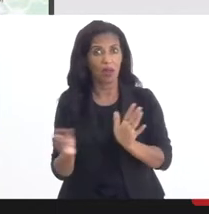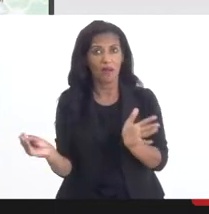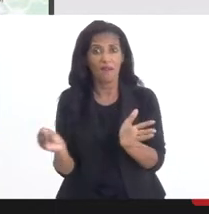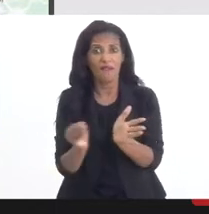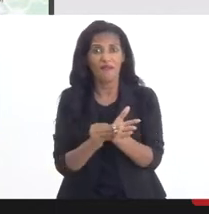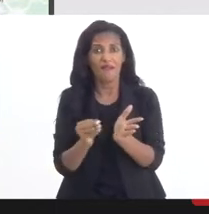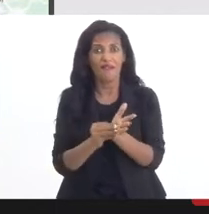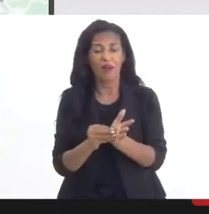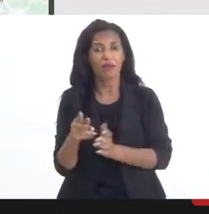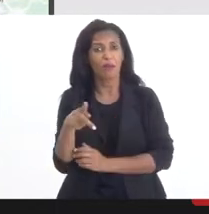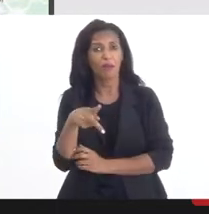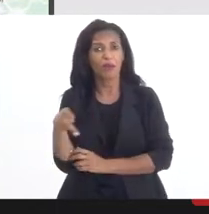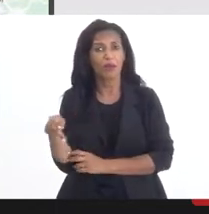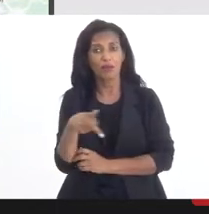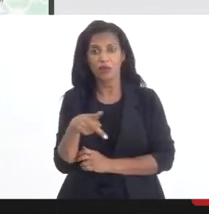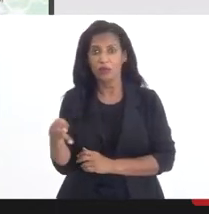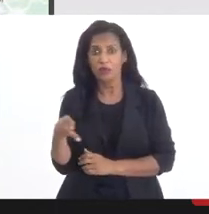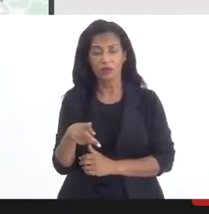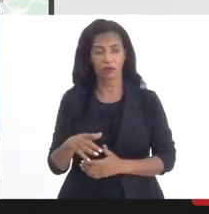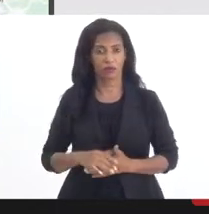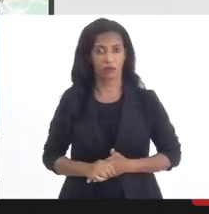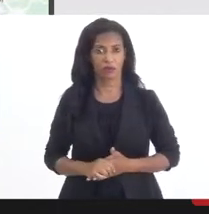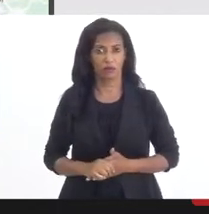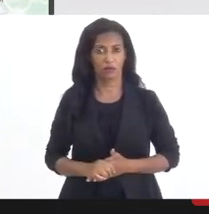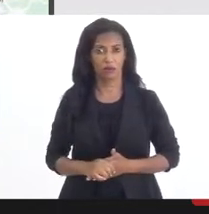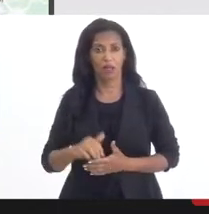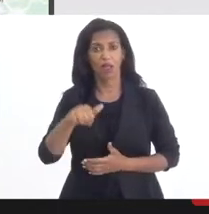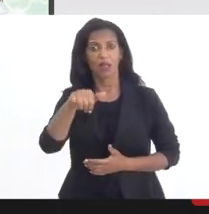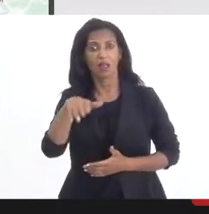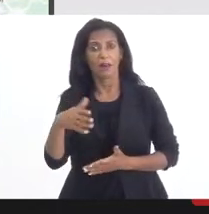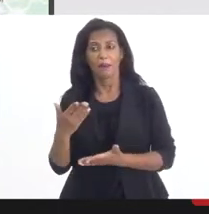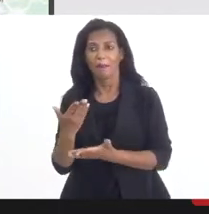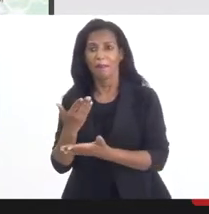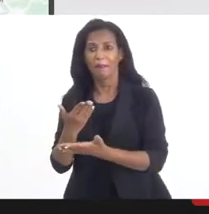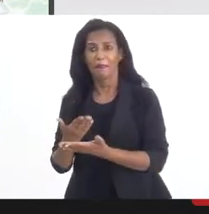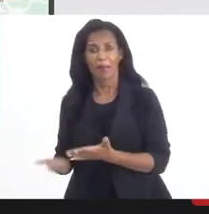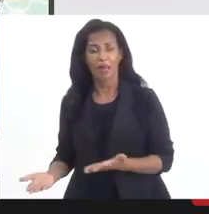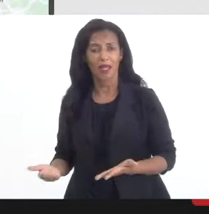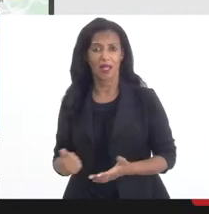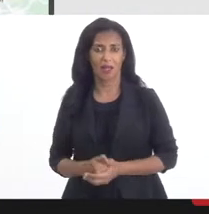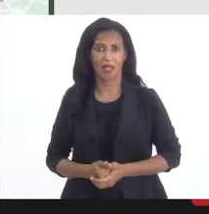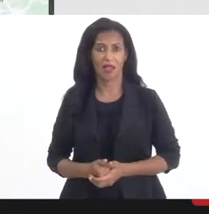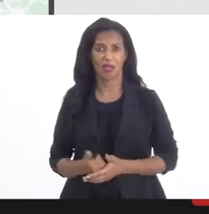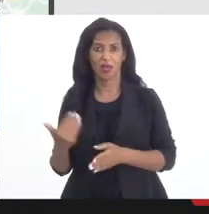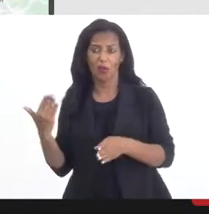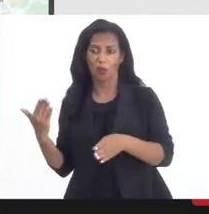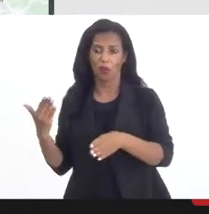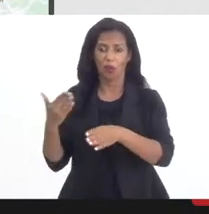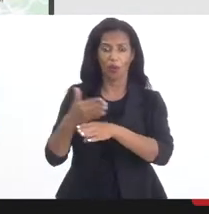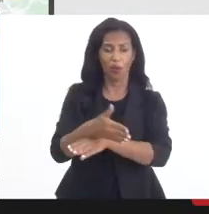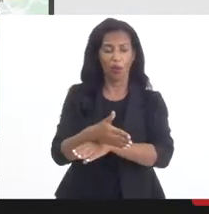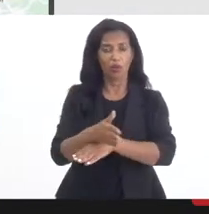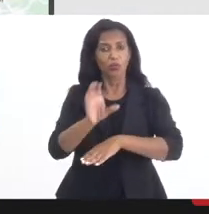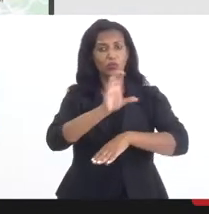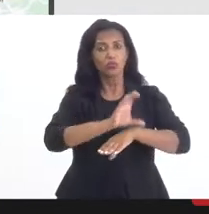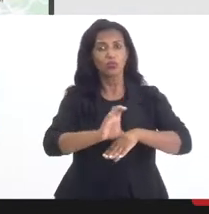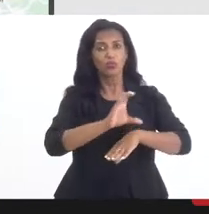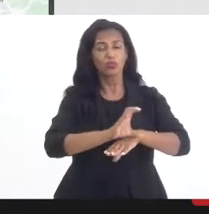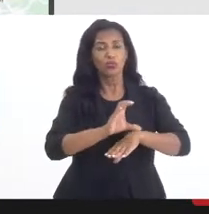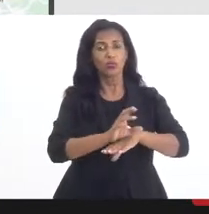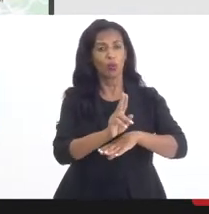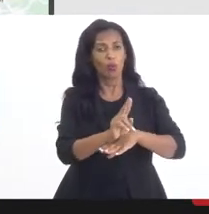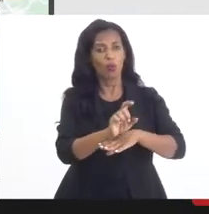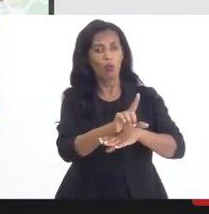de professores, que impede, inclusive, está impedindo hoje o ingresso em um dos cursos da UESO. Nós